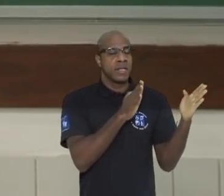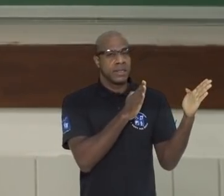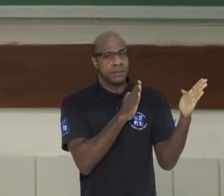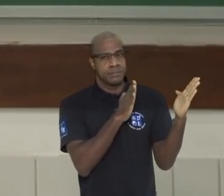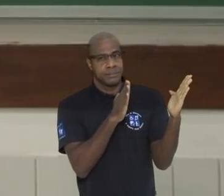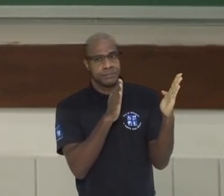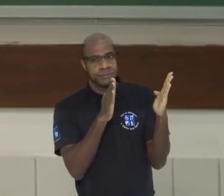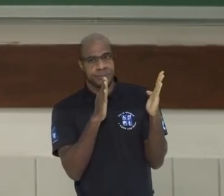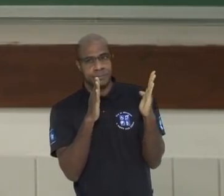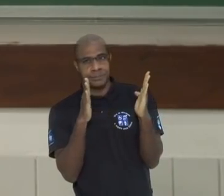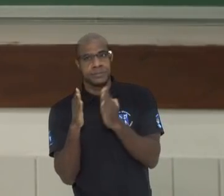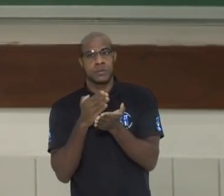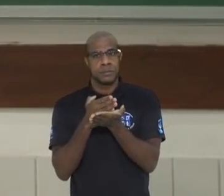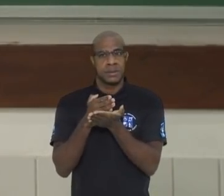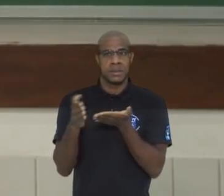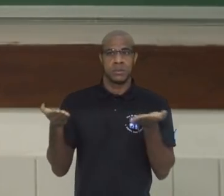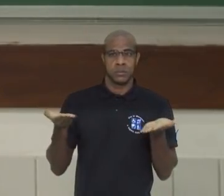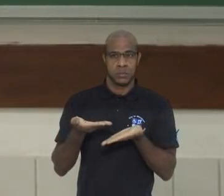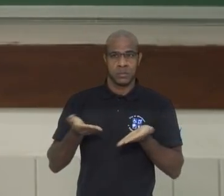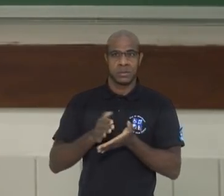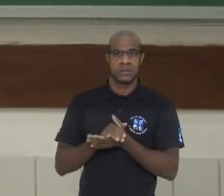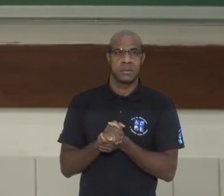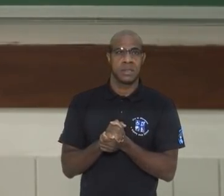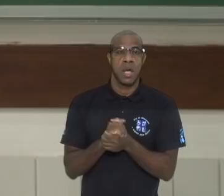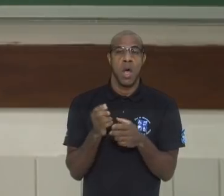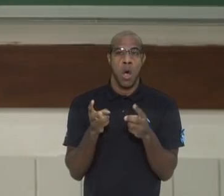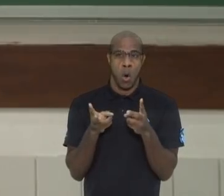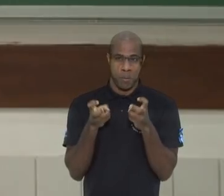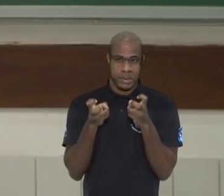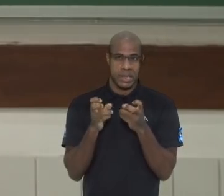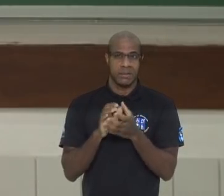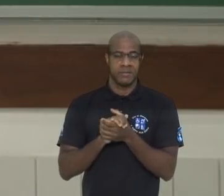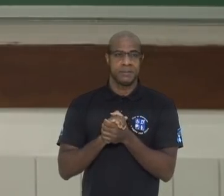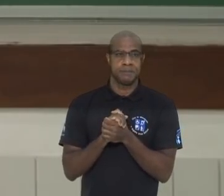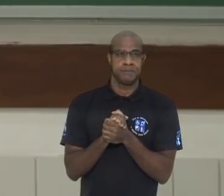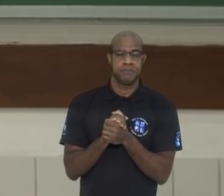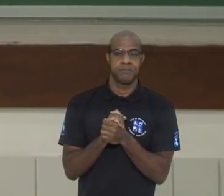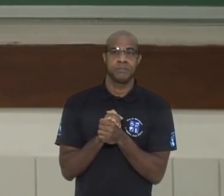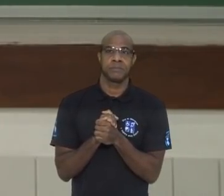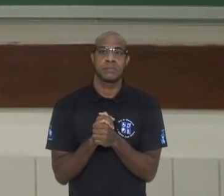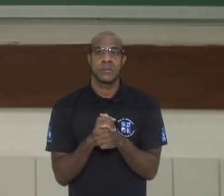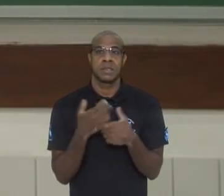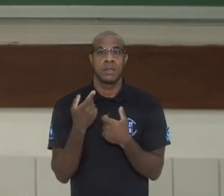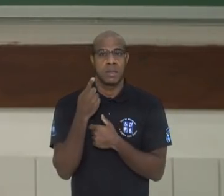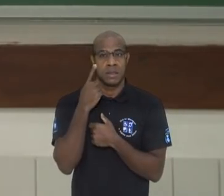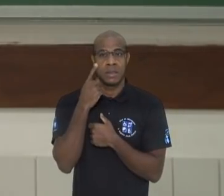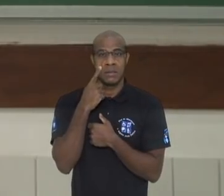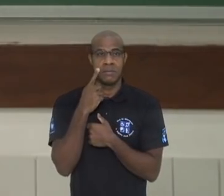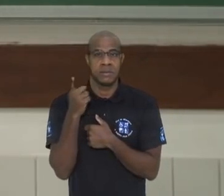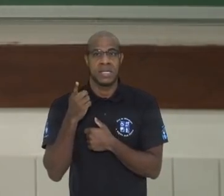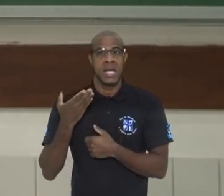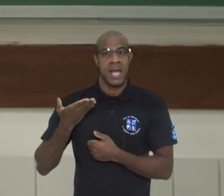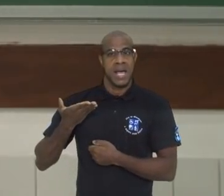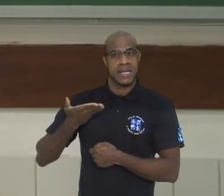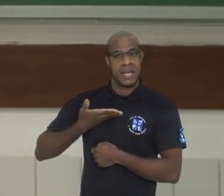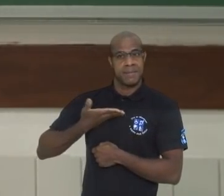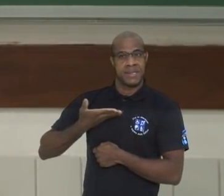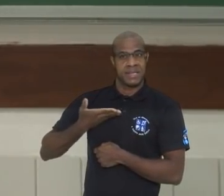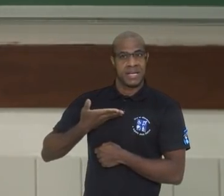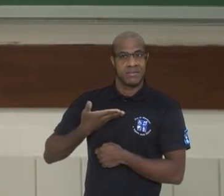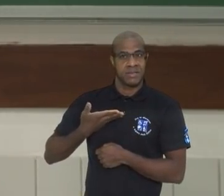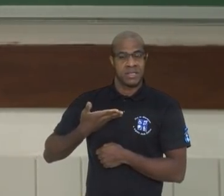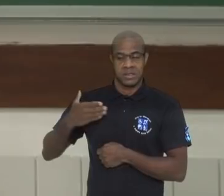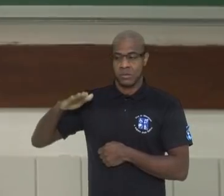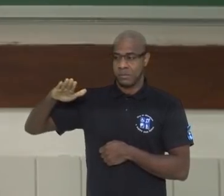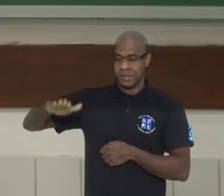aulas, começando hoje. Então, observe, né? Então, vocês viram que a amizade entre o Pequeno